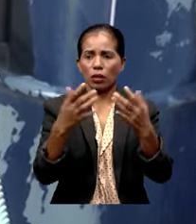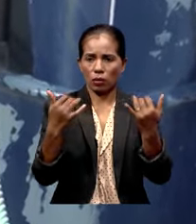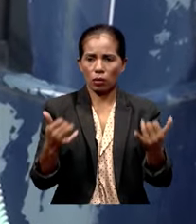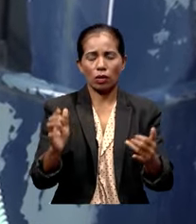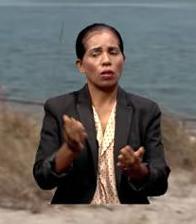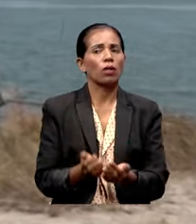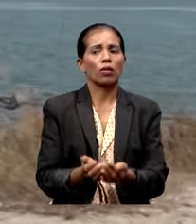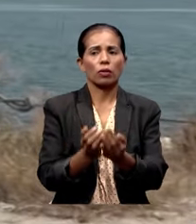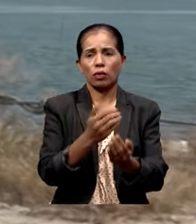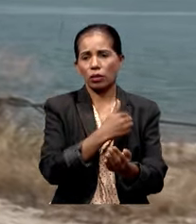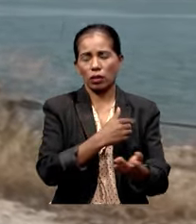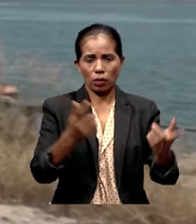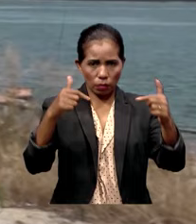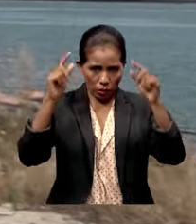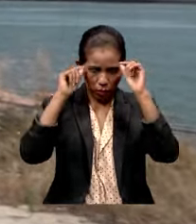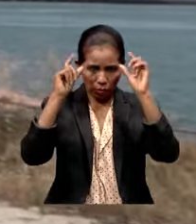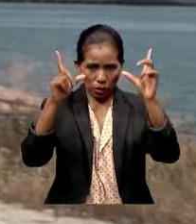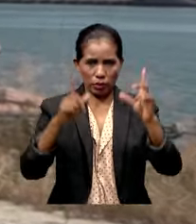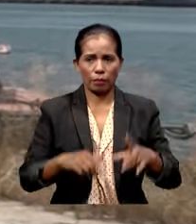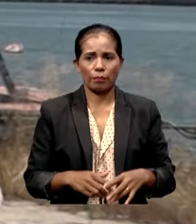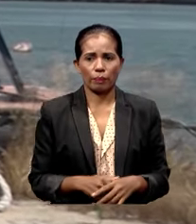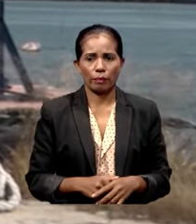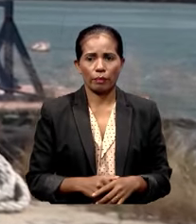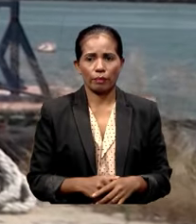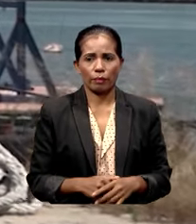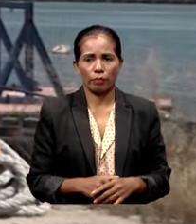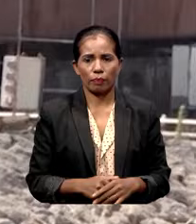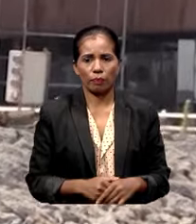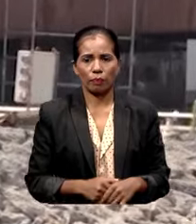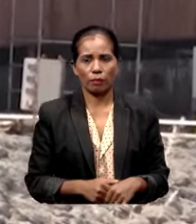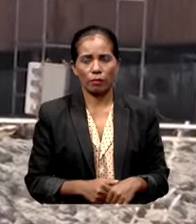rohak solok sidok to Timor Leste, bem-vinda Ximenes, Aderito Ximenes, Giamen.